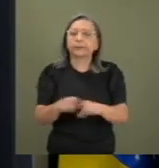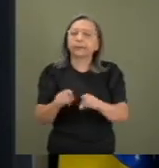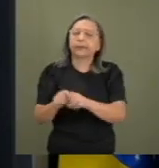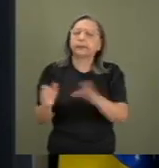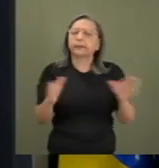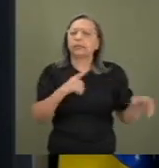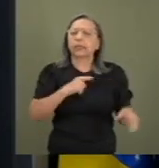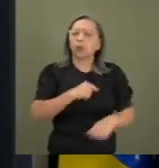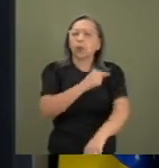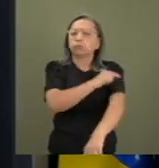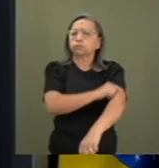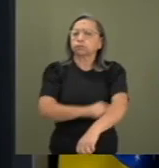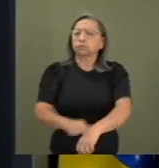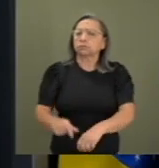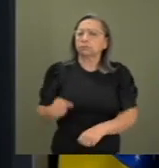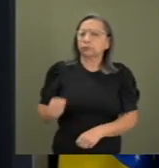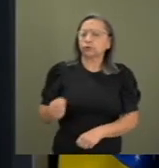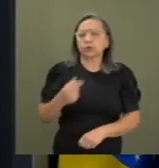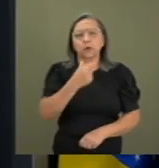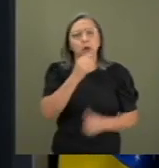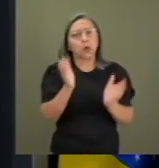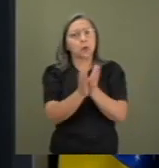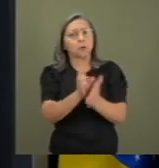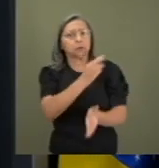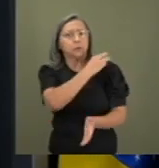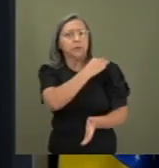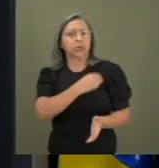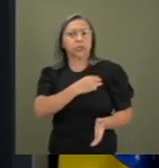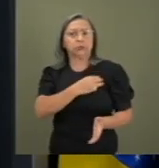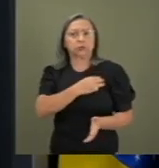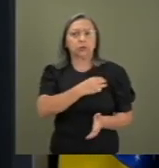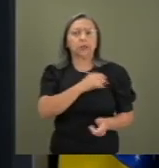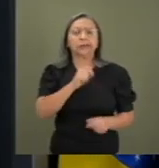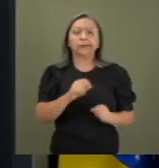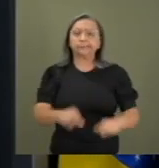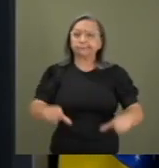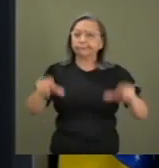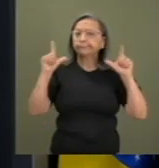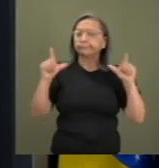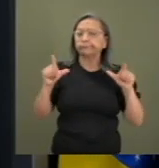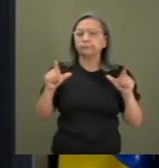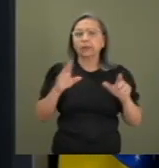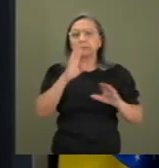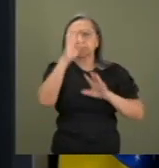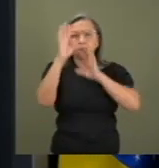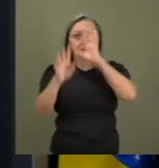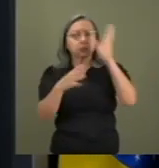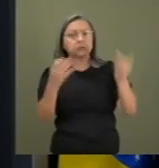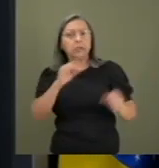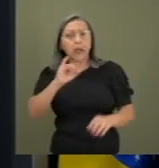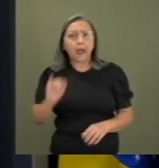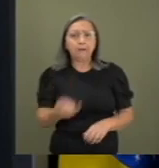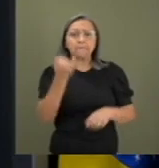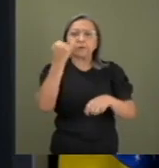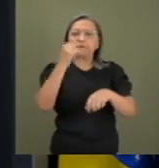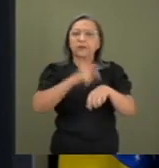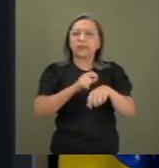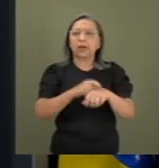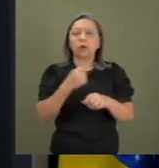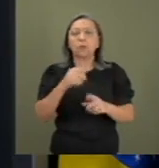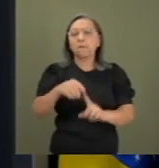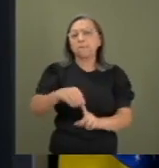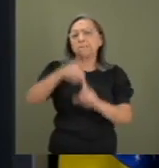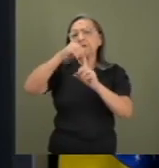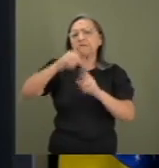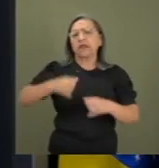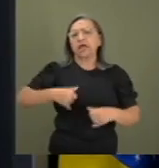comportamento deslumbrado dos ministros do governo Lula, que se expressa na obsessão em se aproveitar como